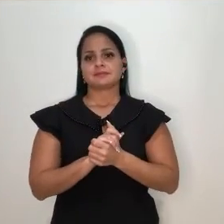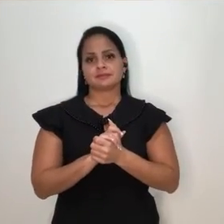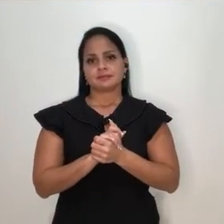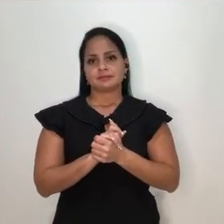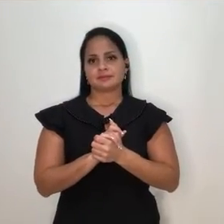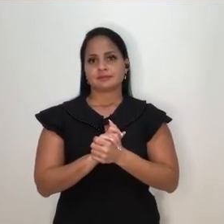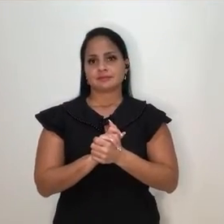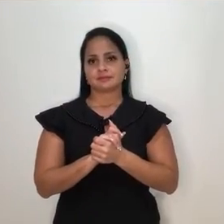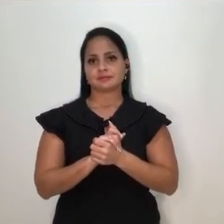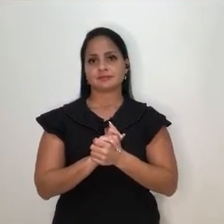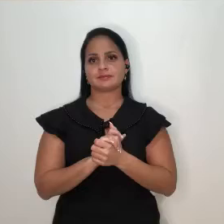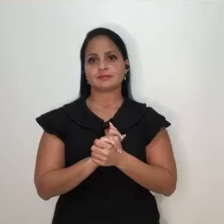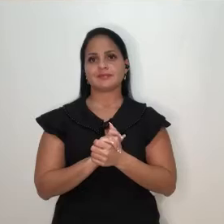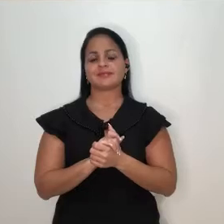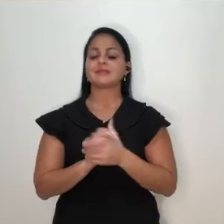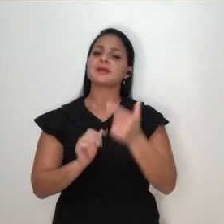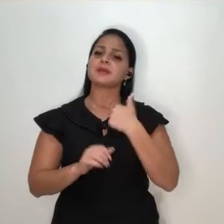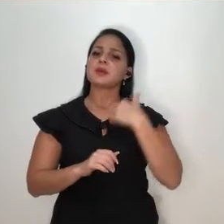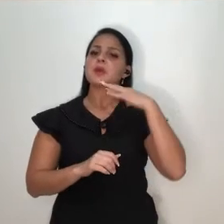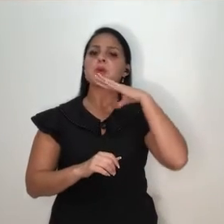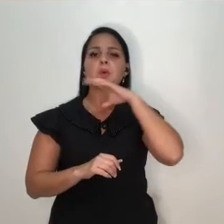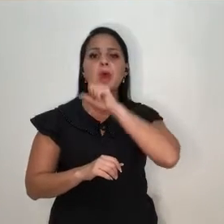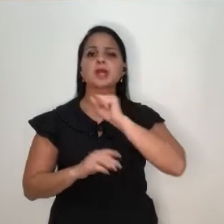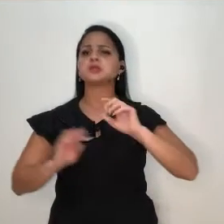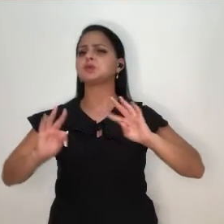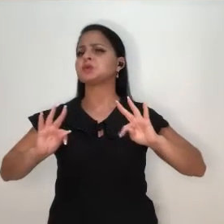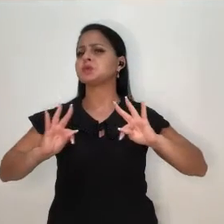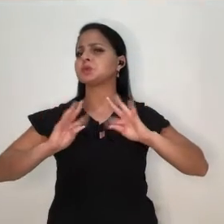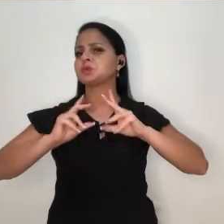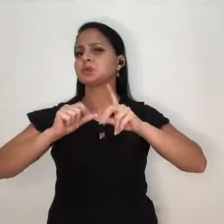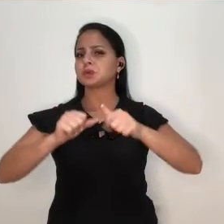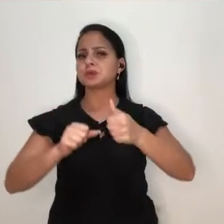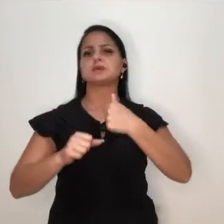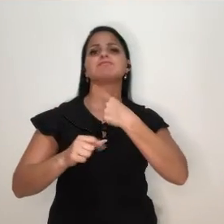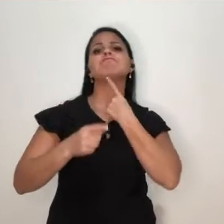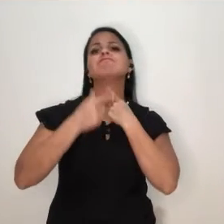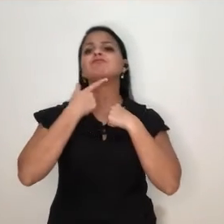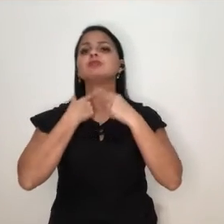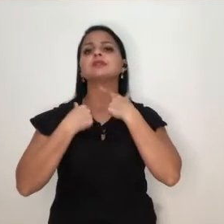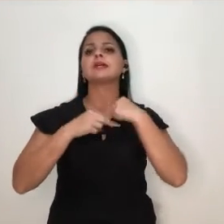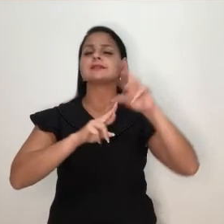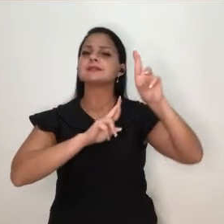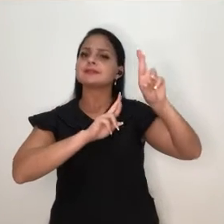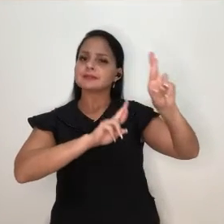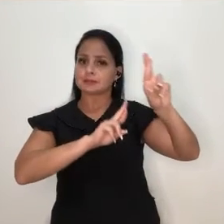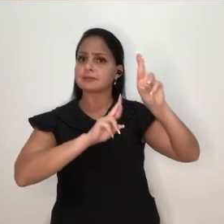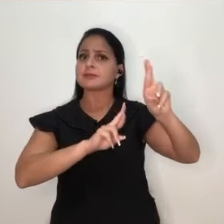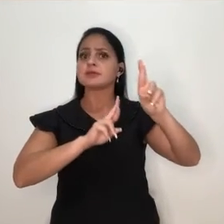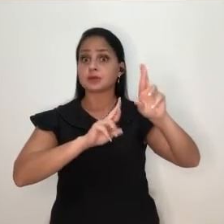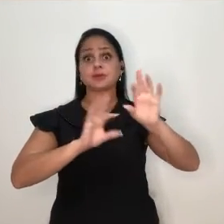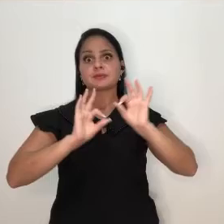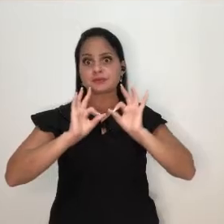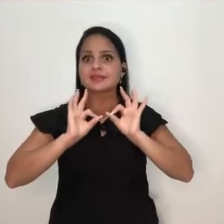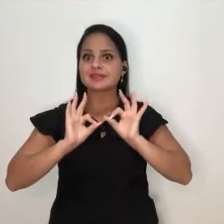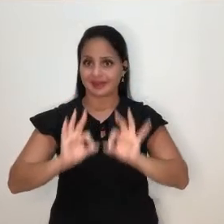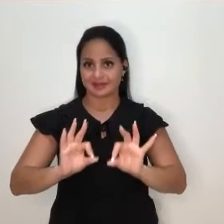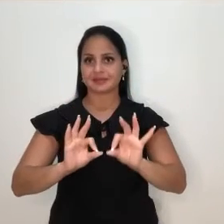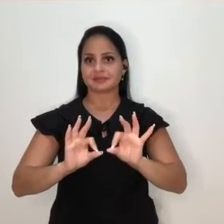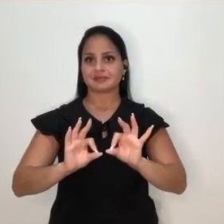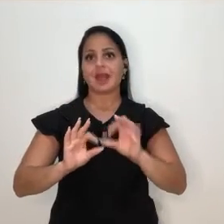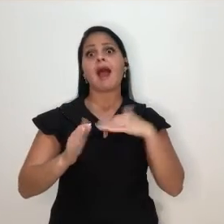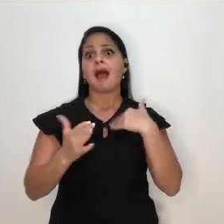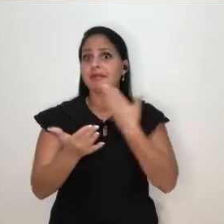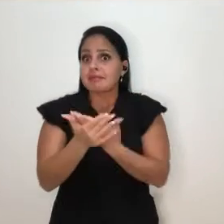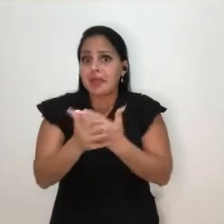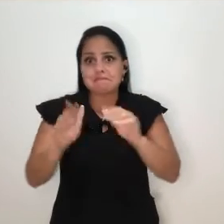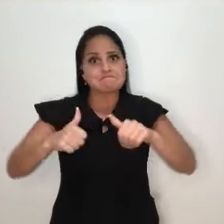E no mais, assim, eu acho que todas as expectativas, tudo que eu esperava, eu acho que foram atendidas. Eu